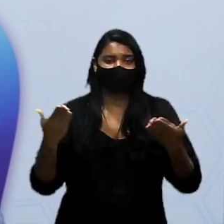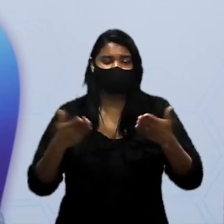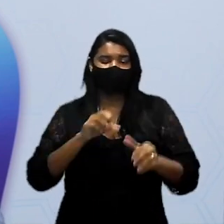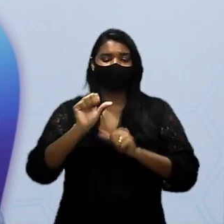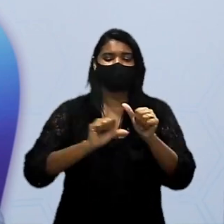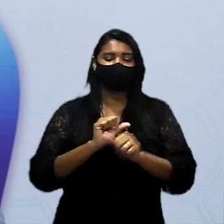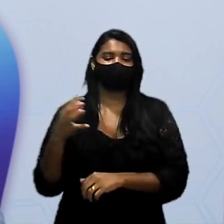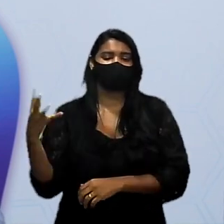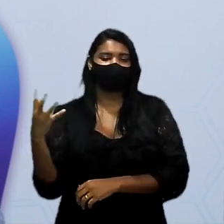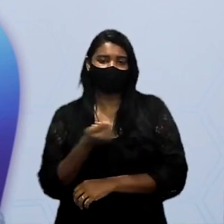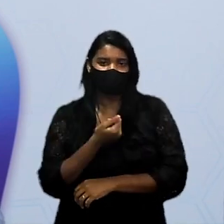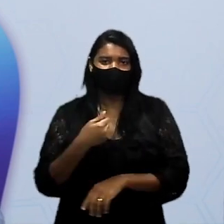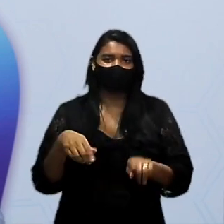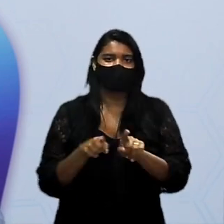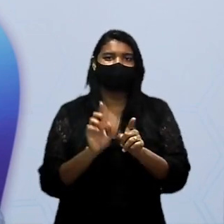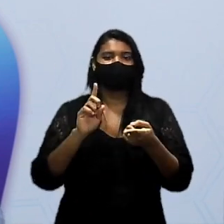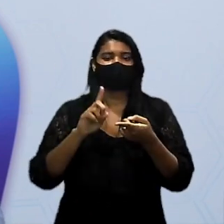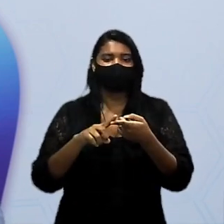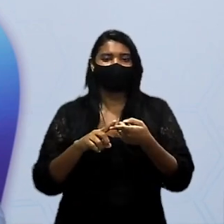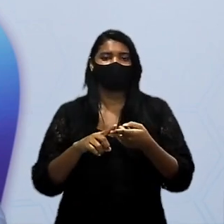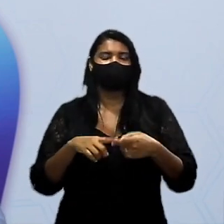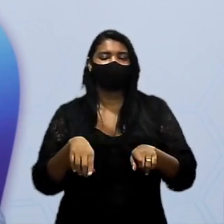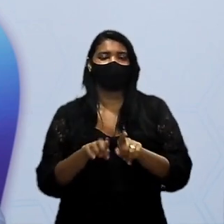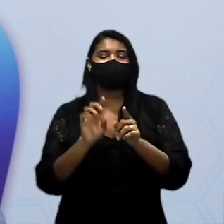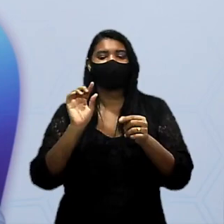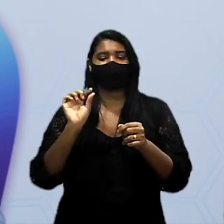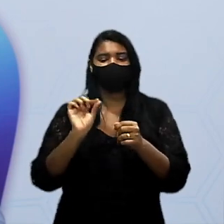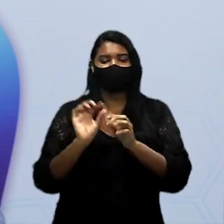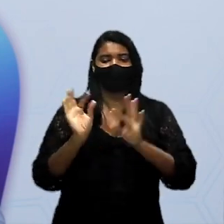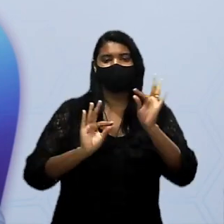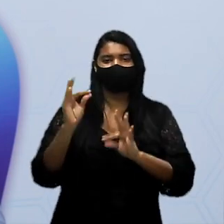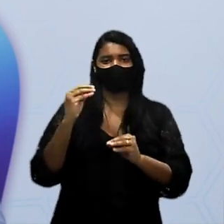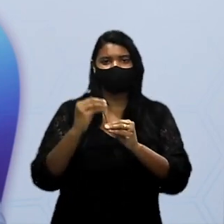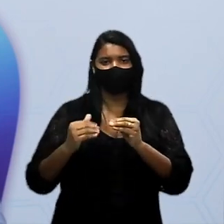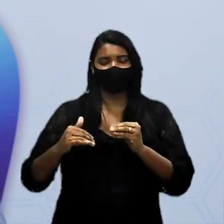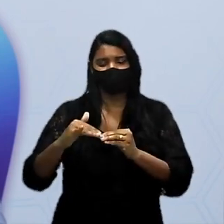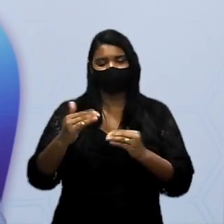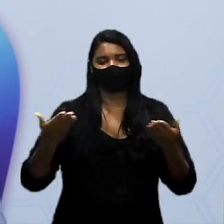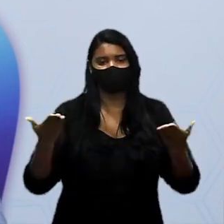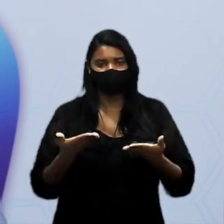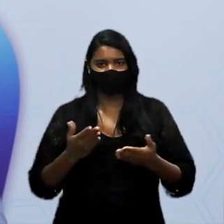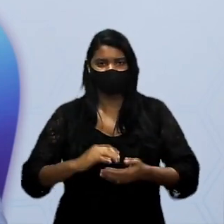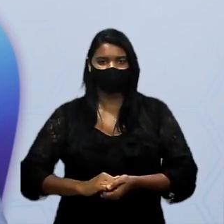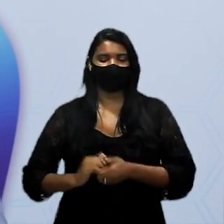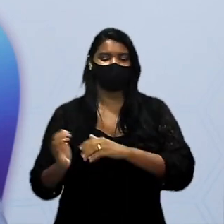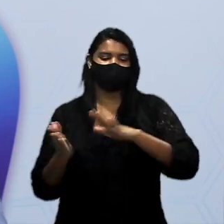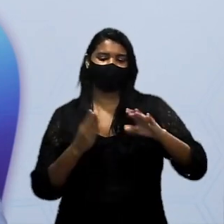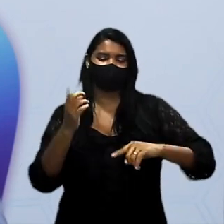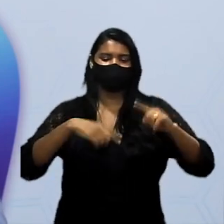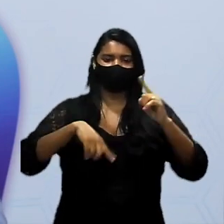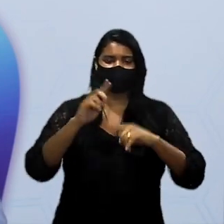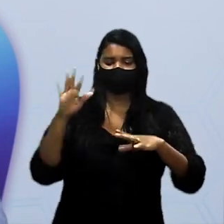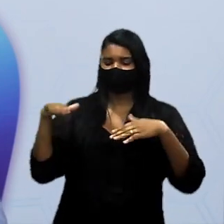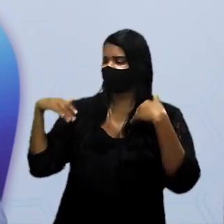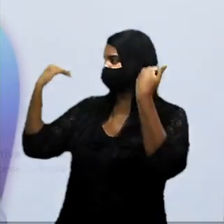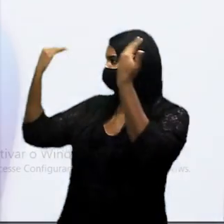mais rapidamente as suas áreas de atuação, tá certo? Vamos lá.